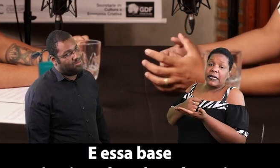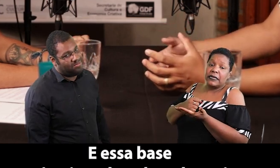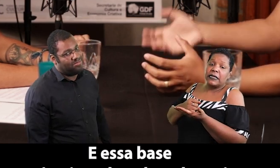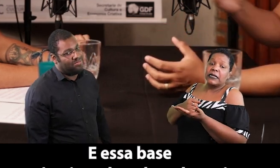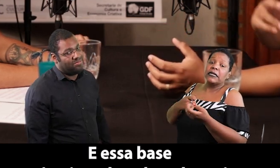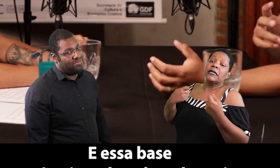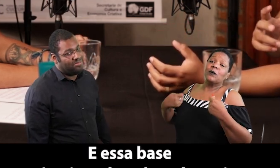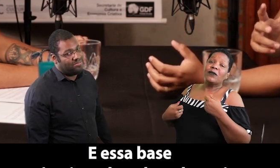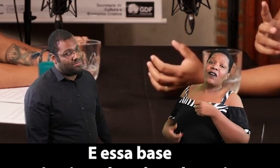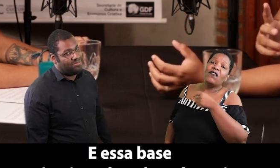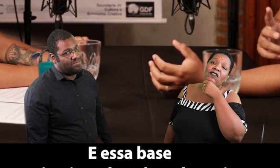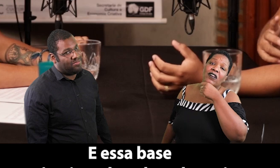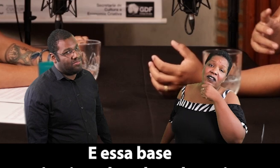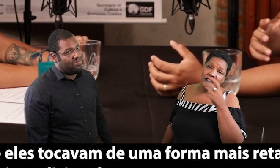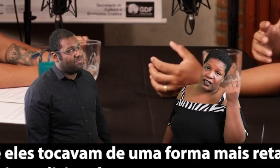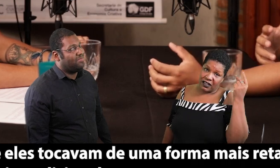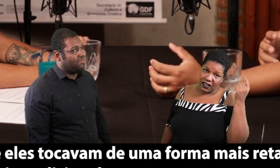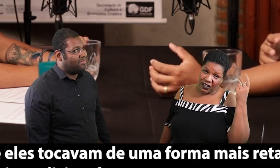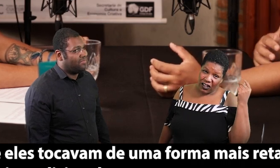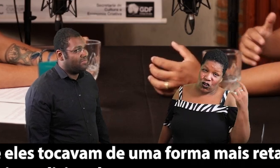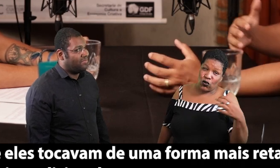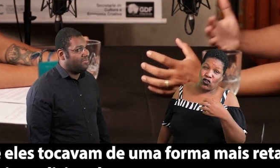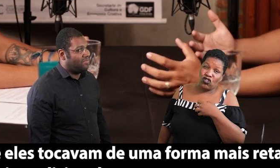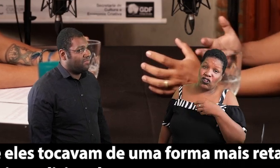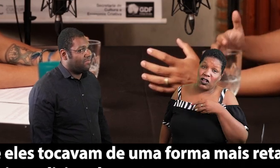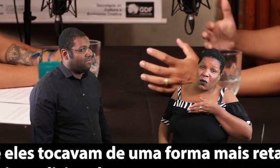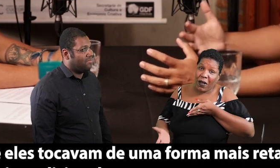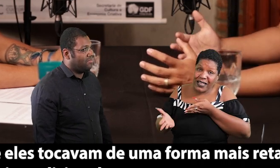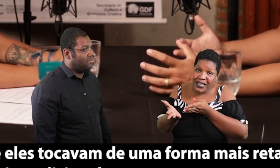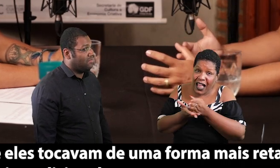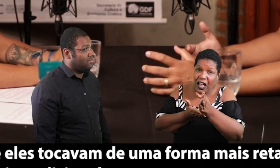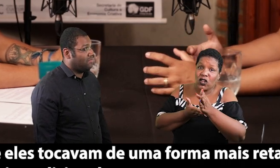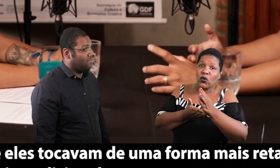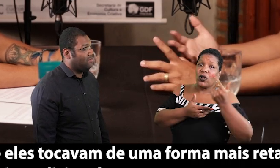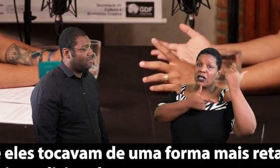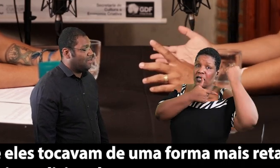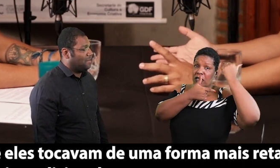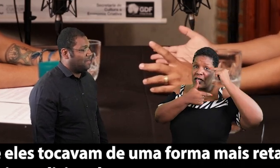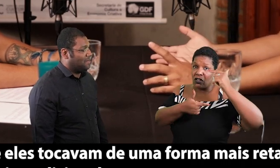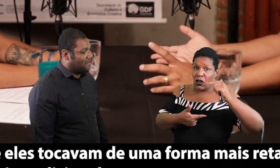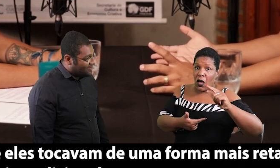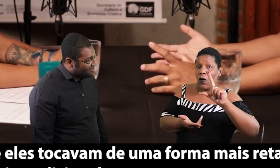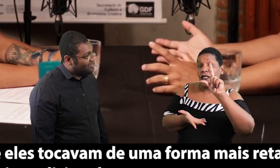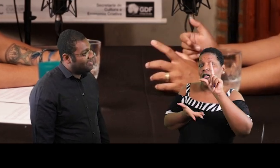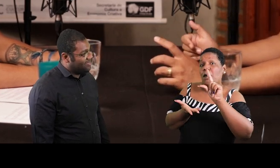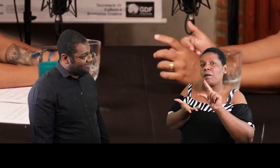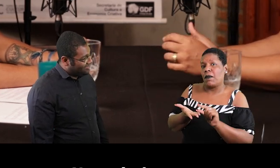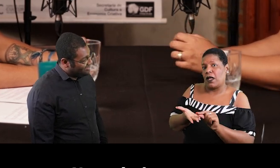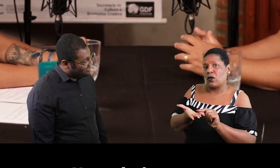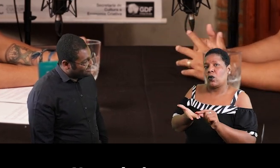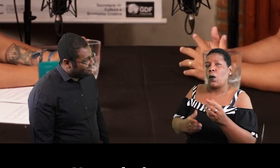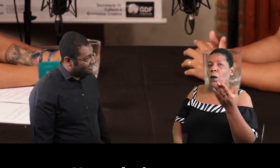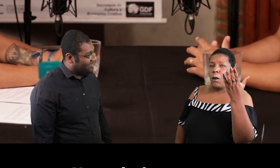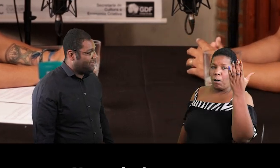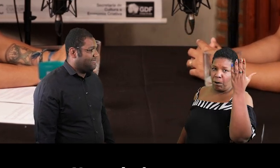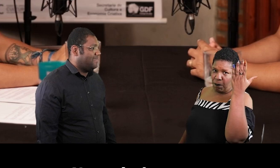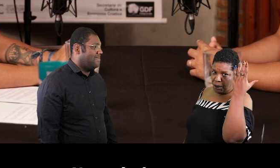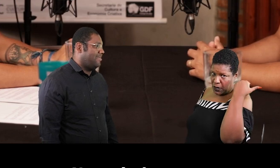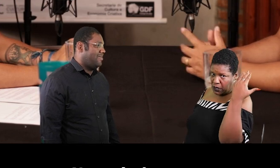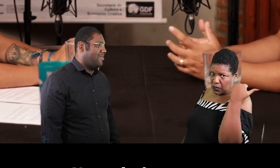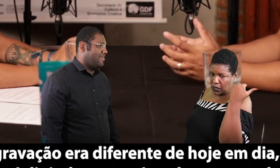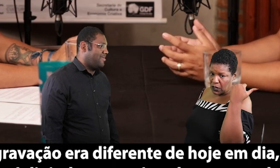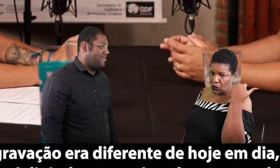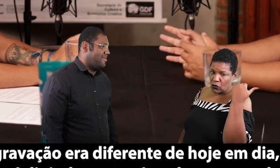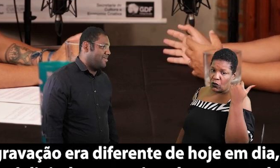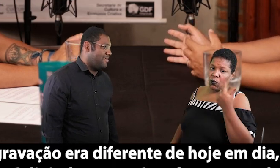vai ter da galera da antiga. Que eles tocavam de uma forma mais reta, mais tradicional. Por ter menos recurso. Naquela época,